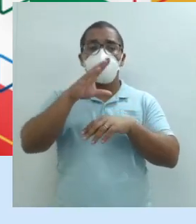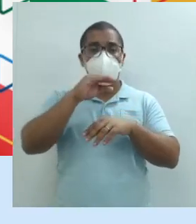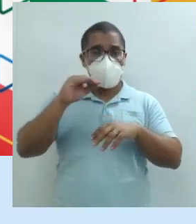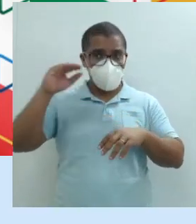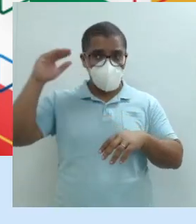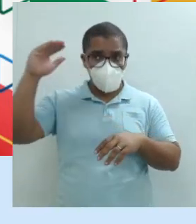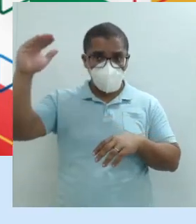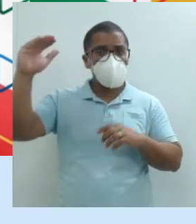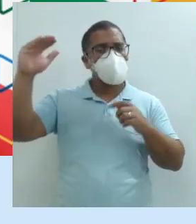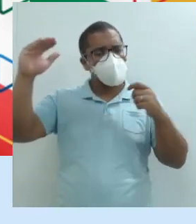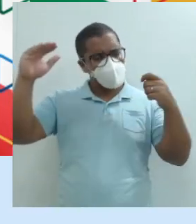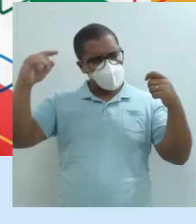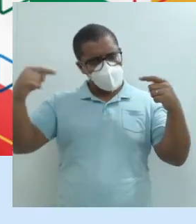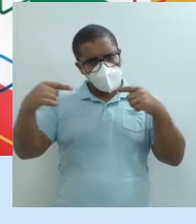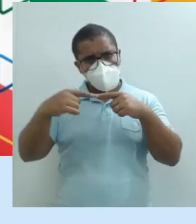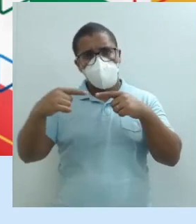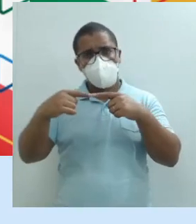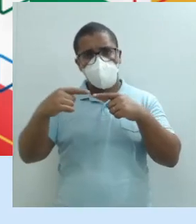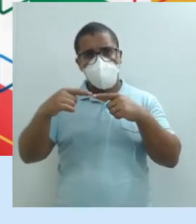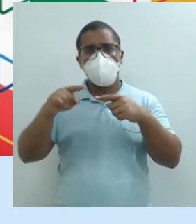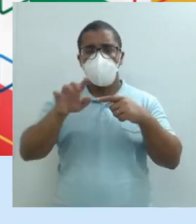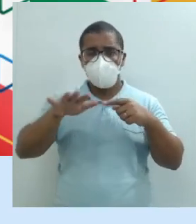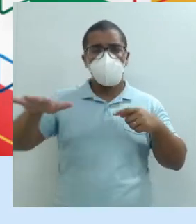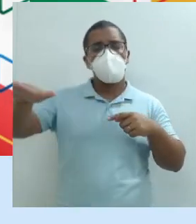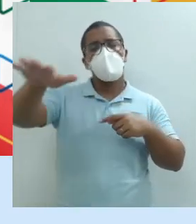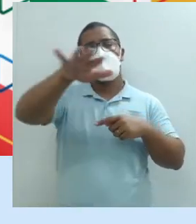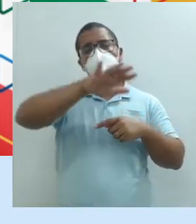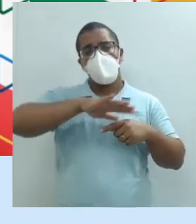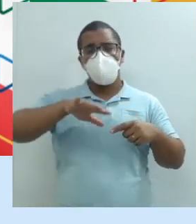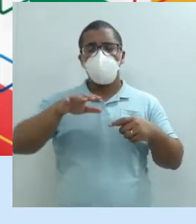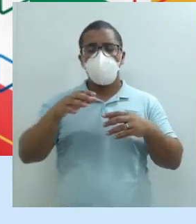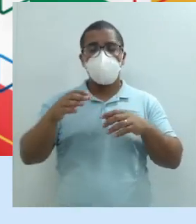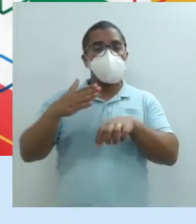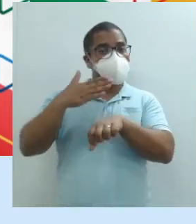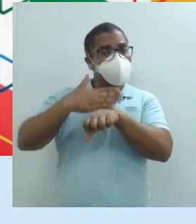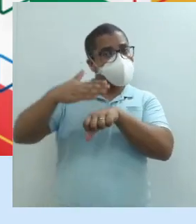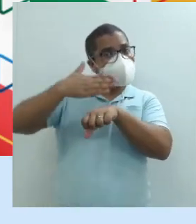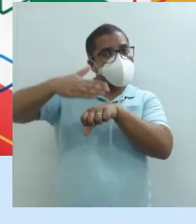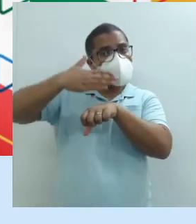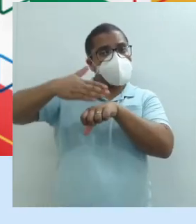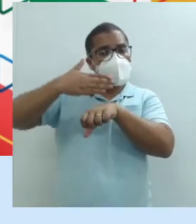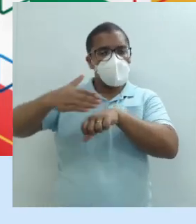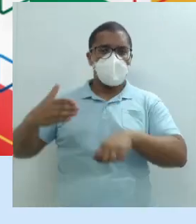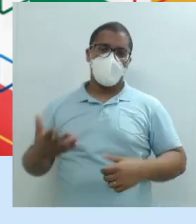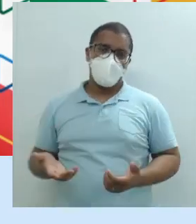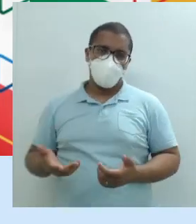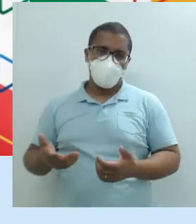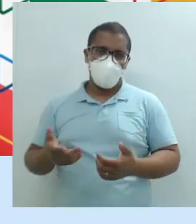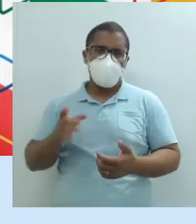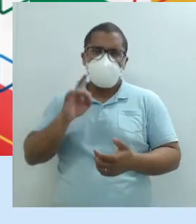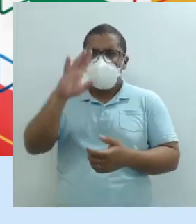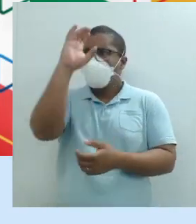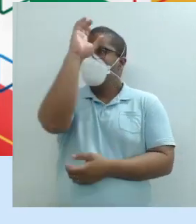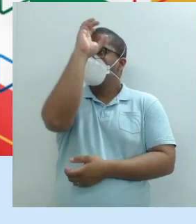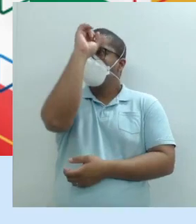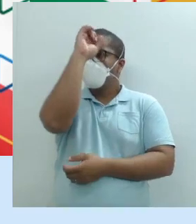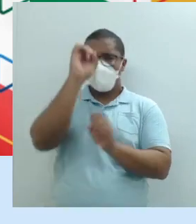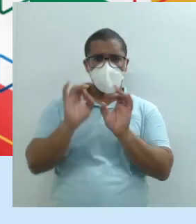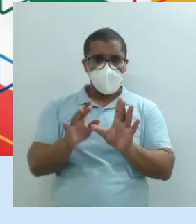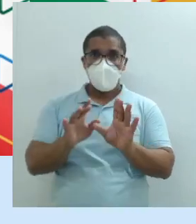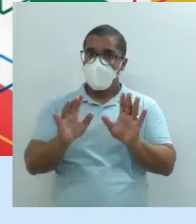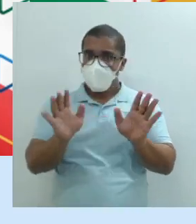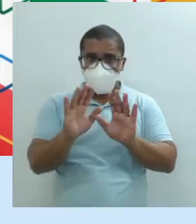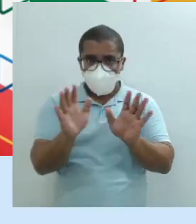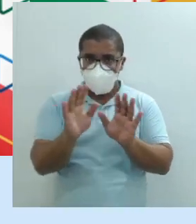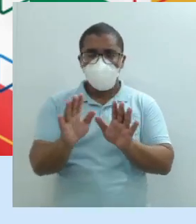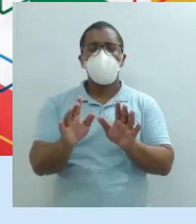com essa dimensão do praticar. Não basta aprender teoricamente